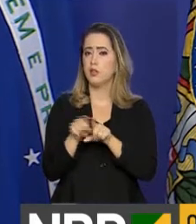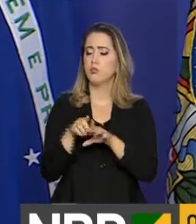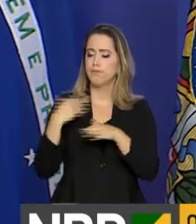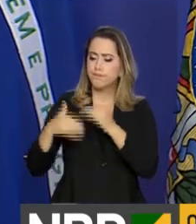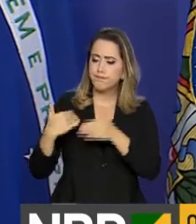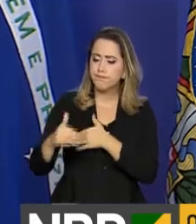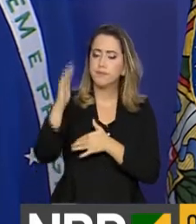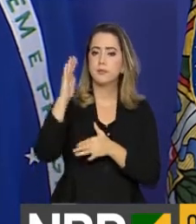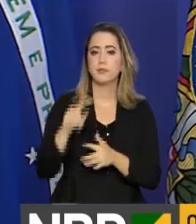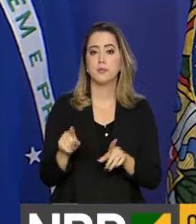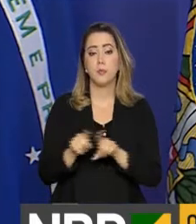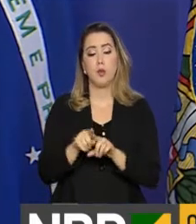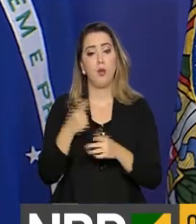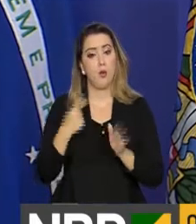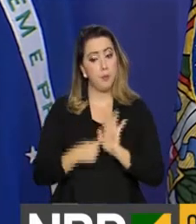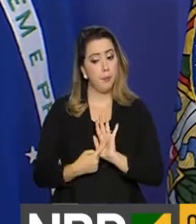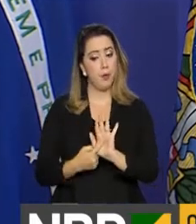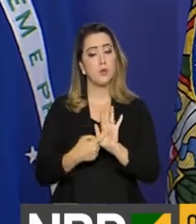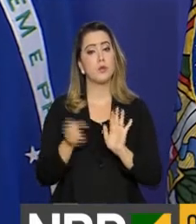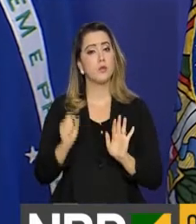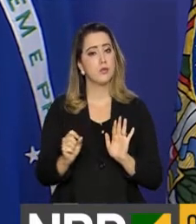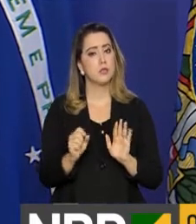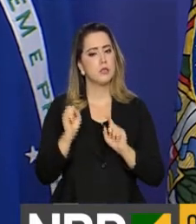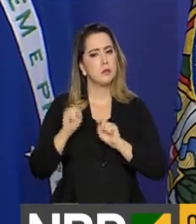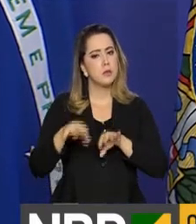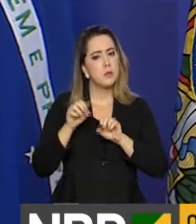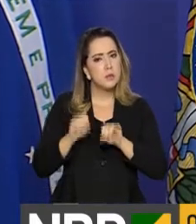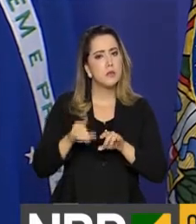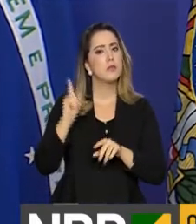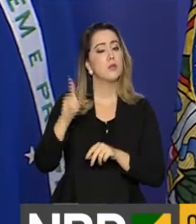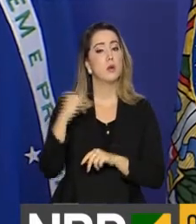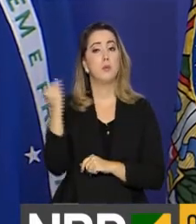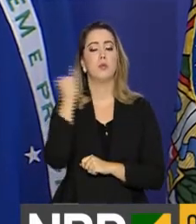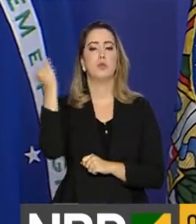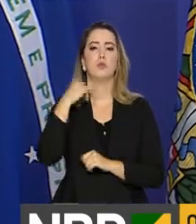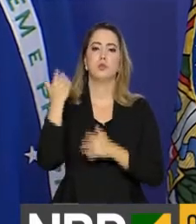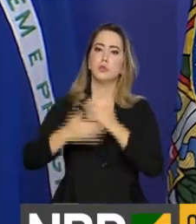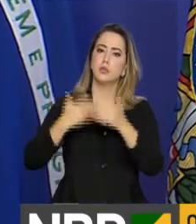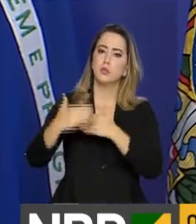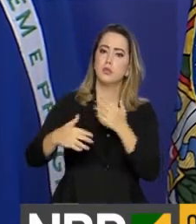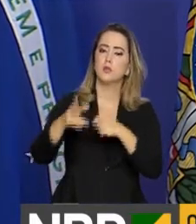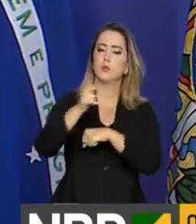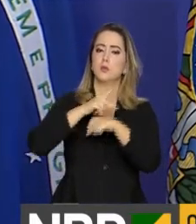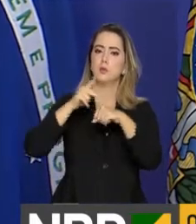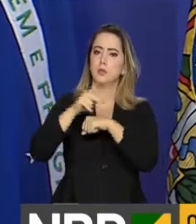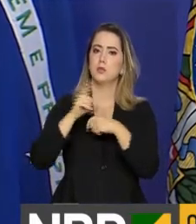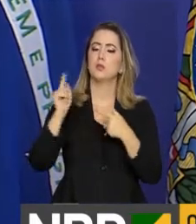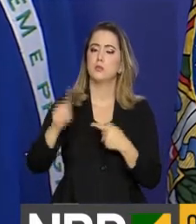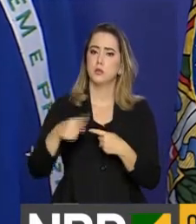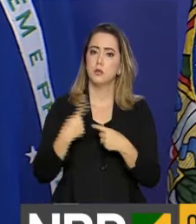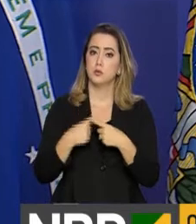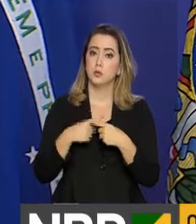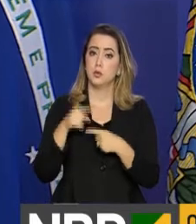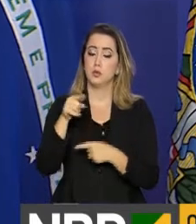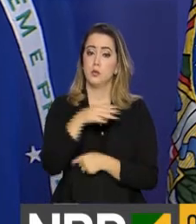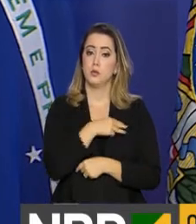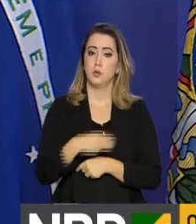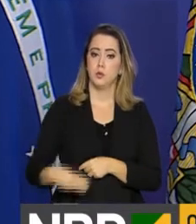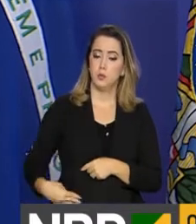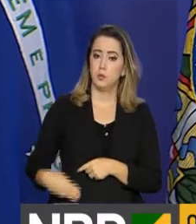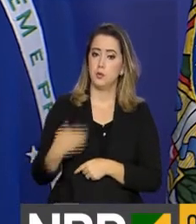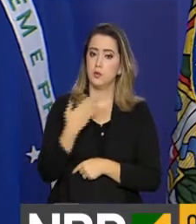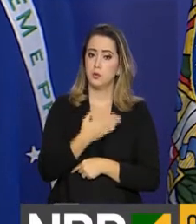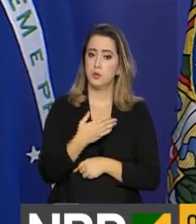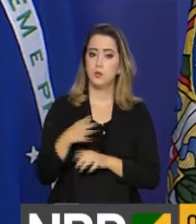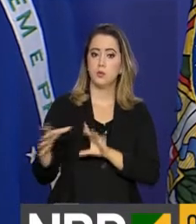de desenvolvimento do país não foi sem razão que o helder barbalho o